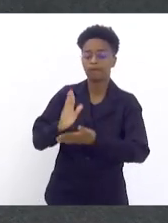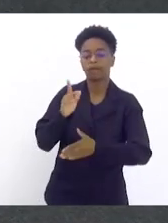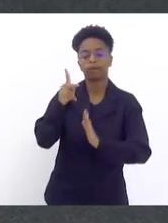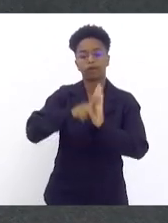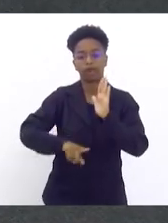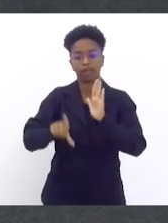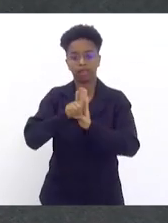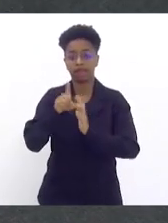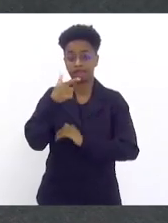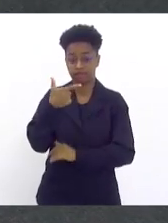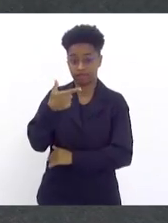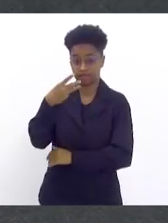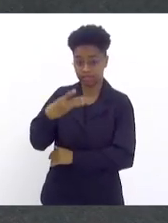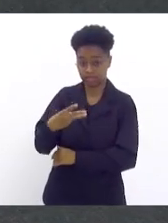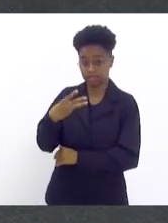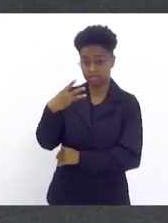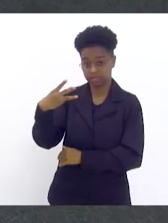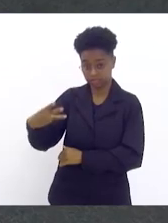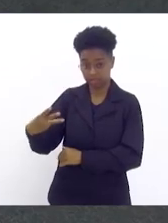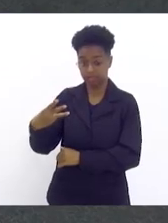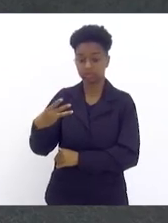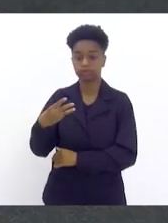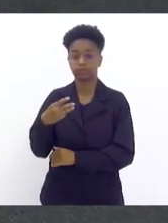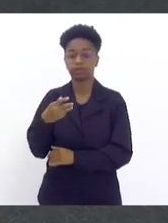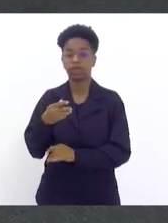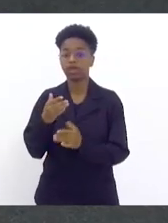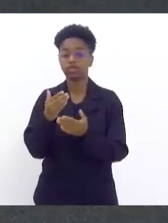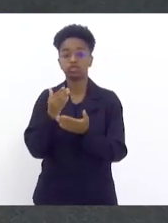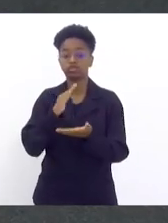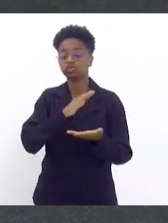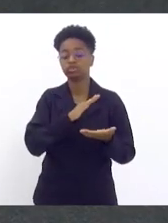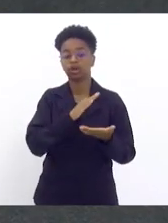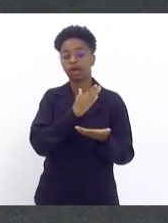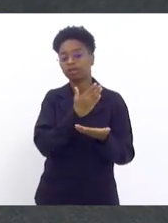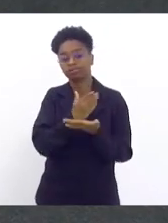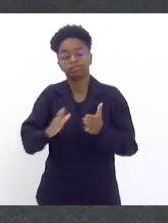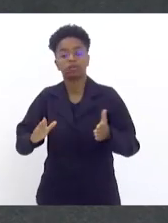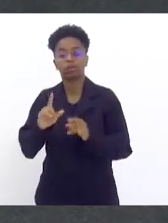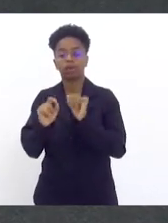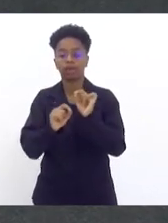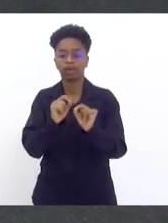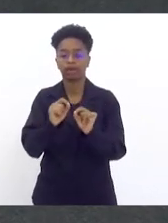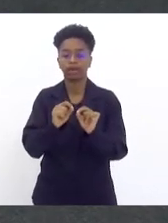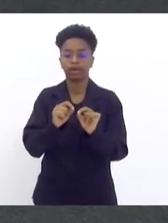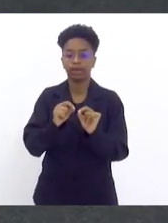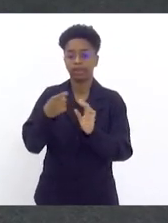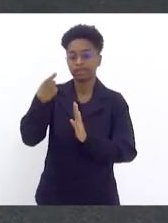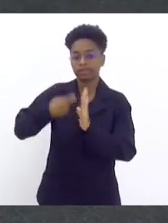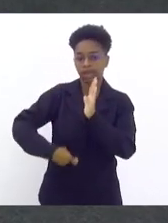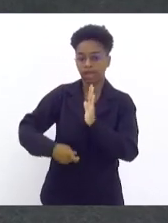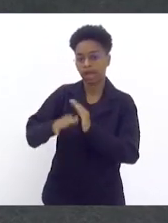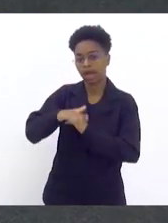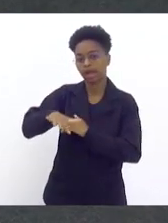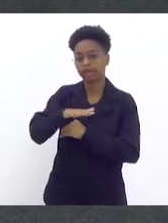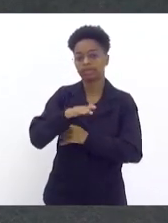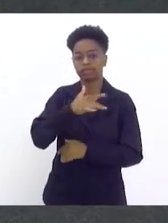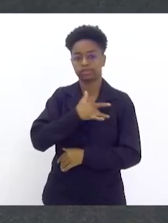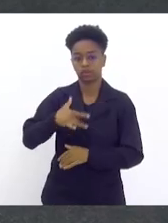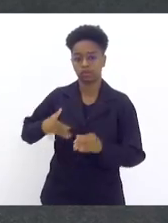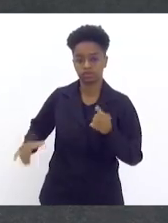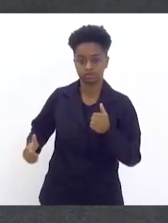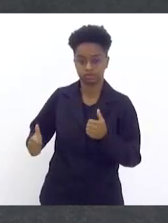número 233 que acabou com o caráter taxativo da agência da Saúde suplementar